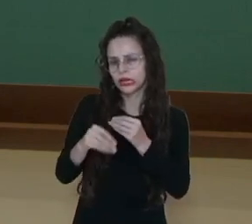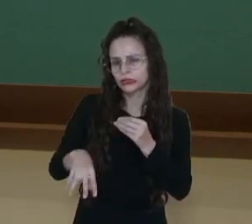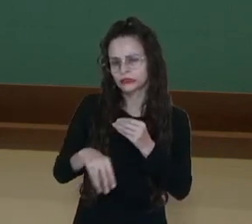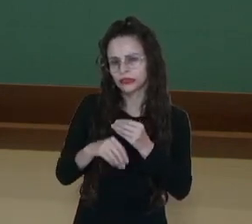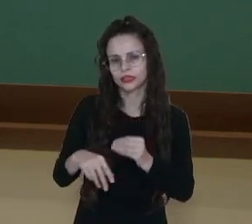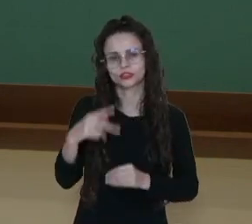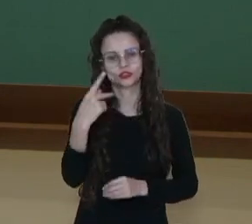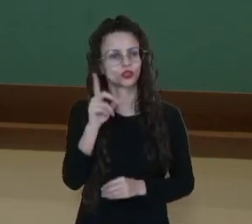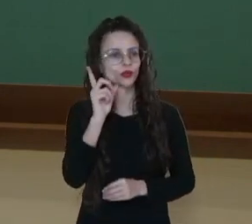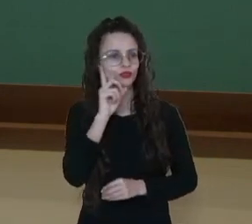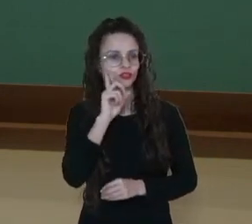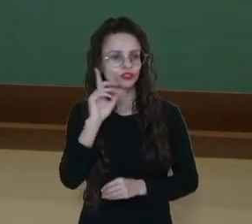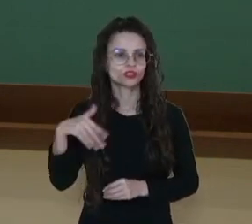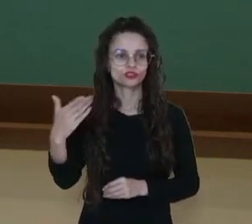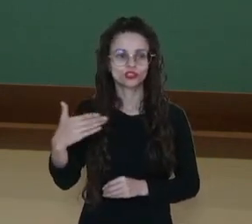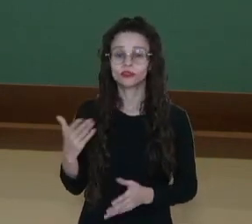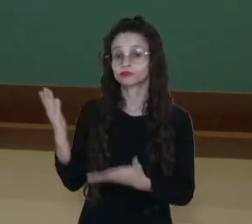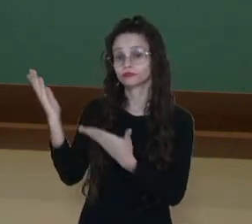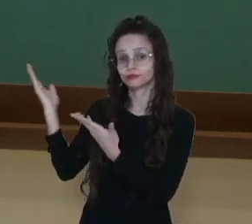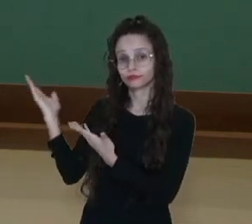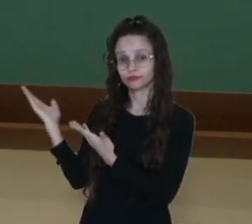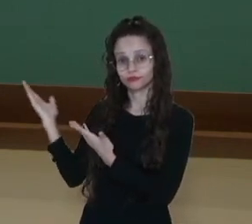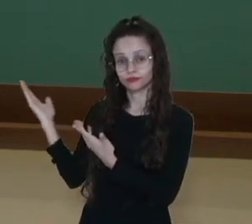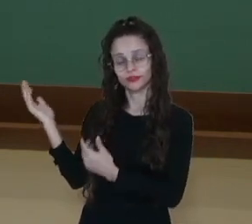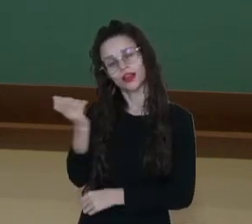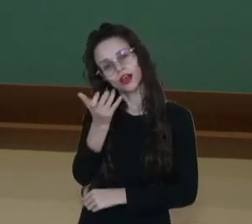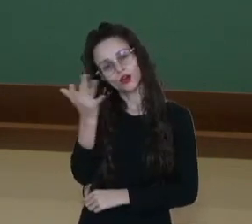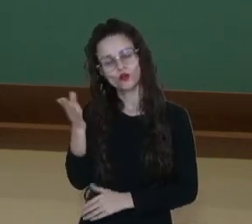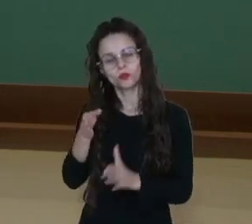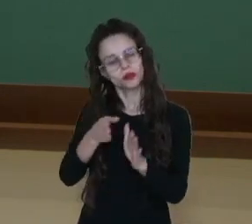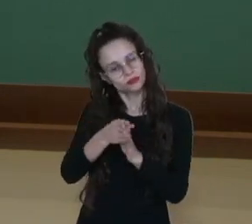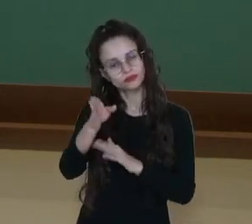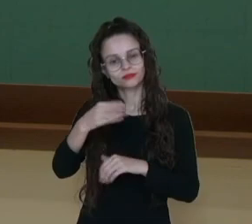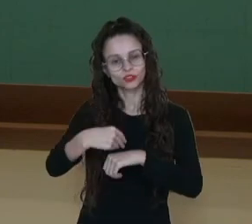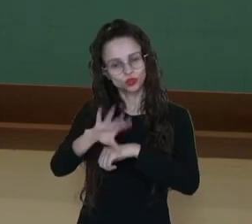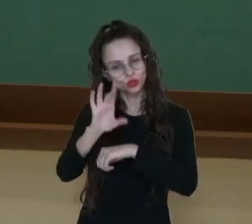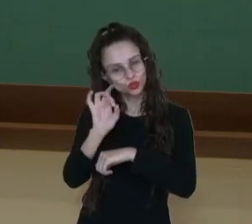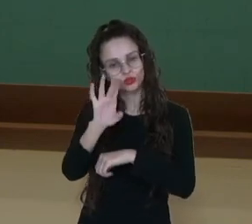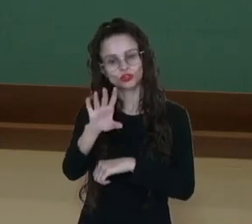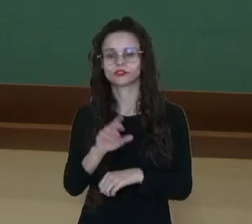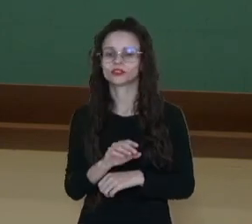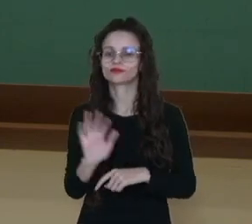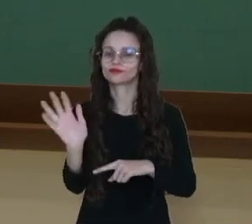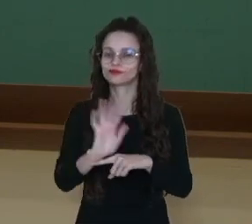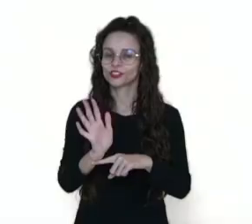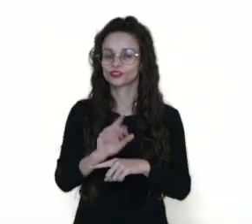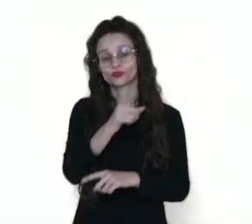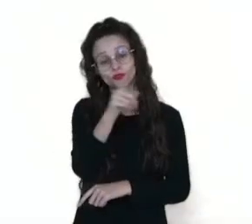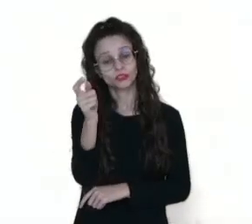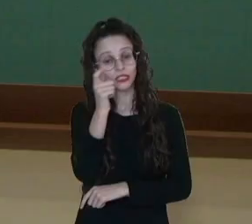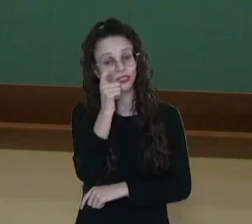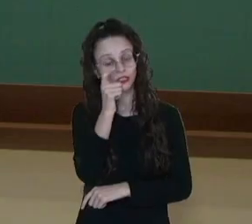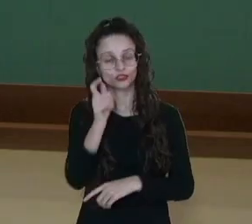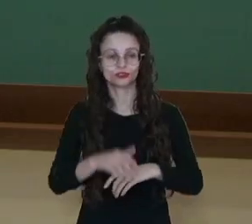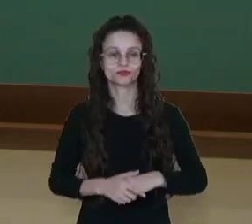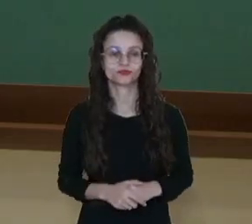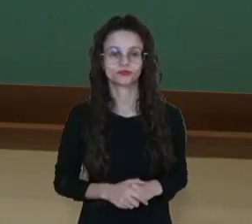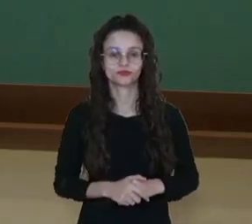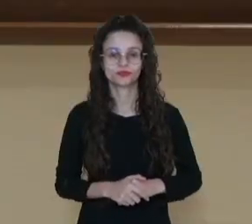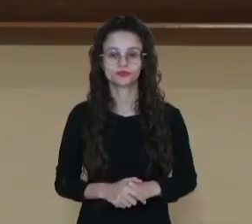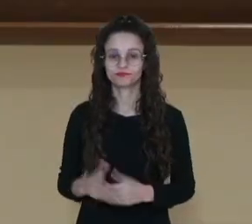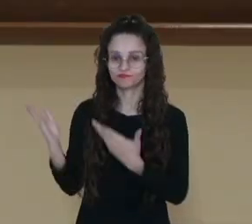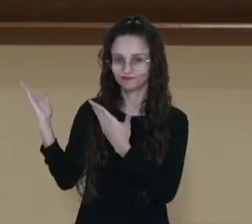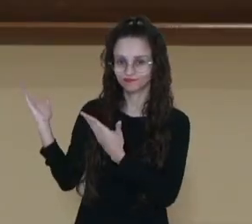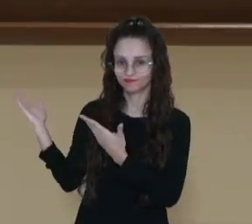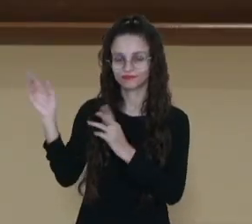no seu dia a dia, nós temos aqui algumas sugestões de vídeos para que vocês possam estar acessando.